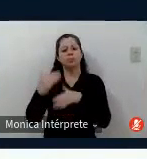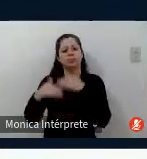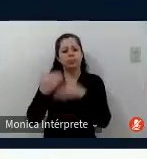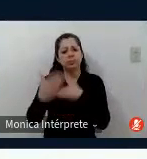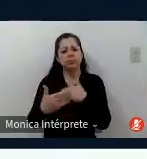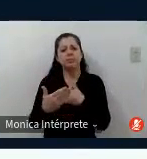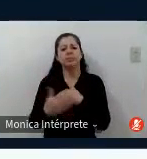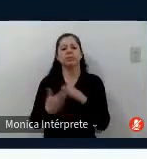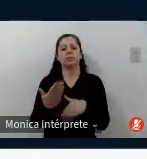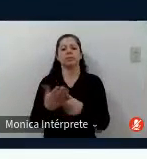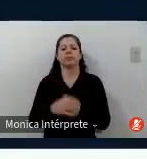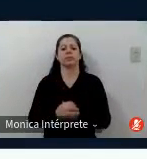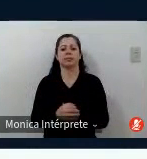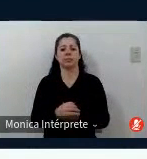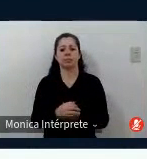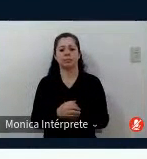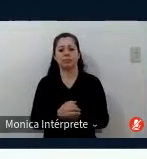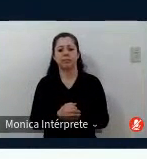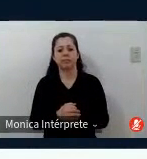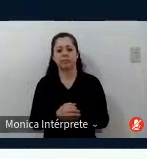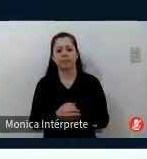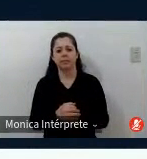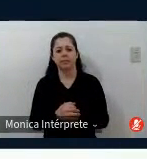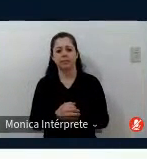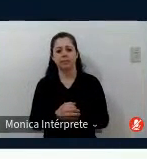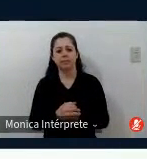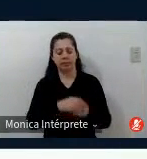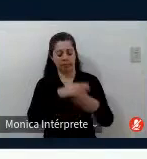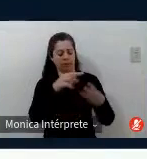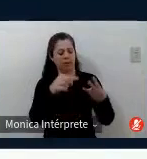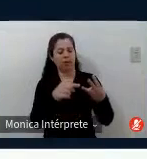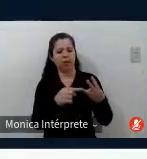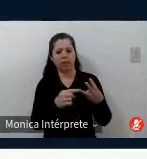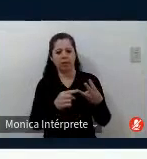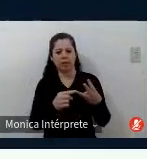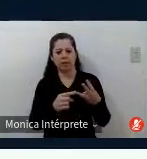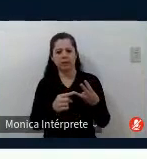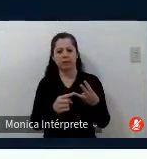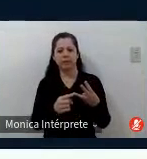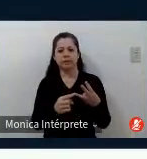segurança alimentar dos campos, né, que é um terceiro ator protagonista, né,